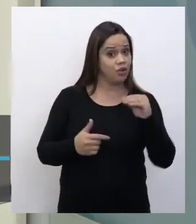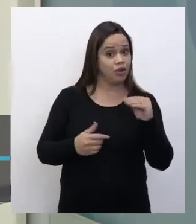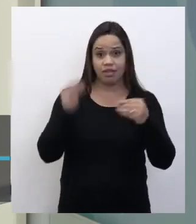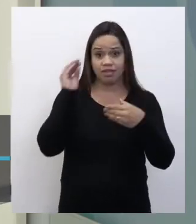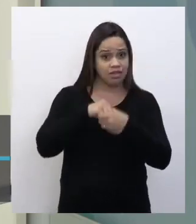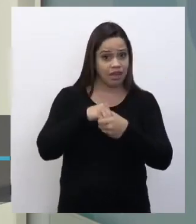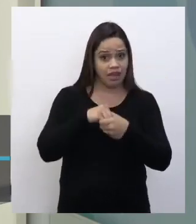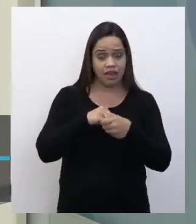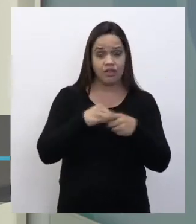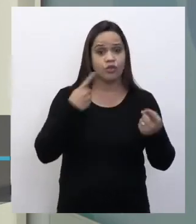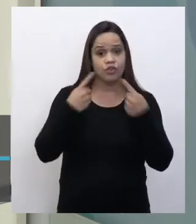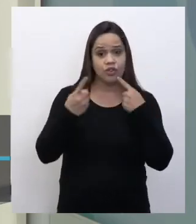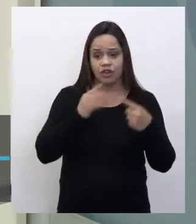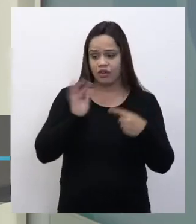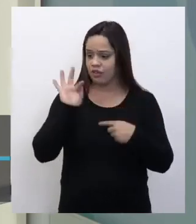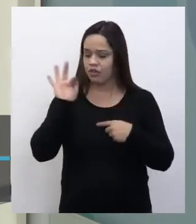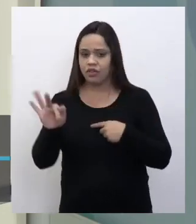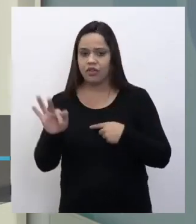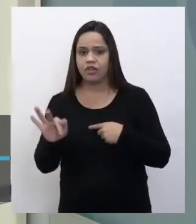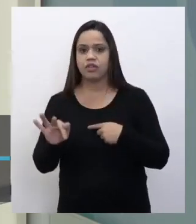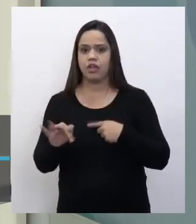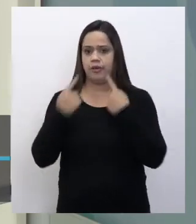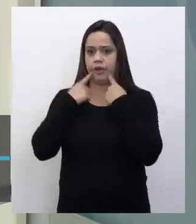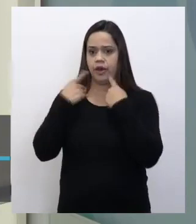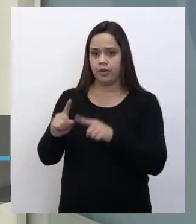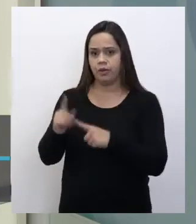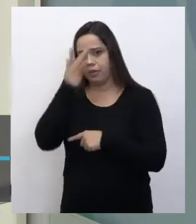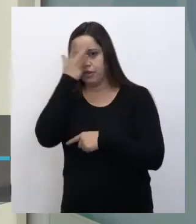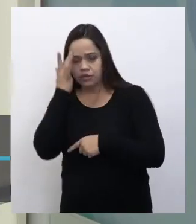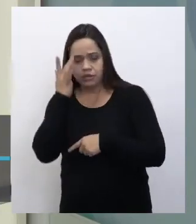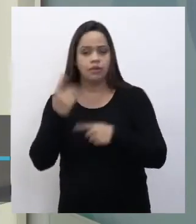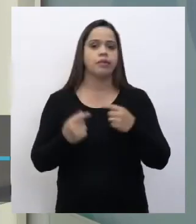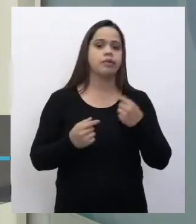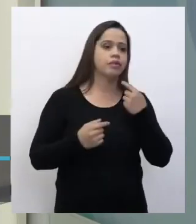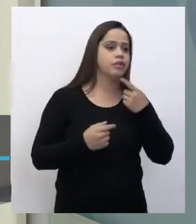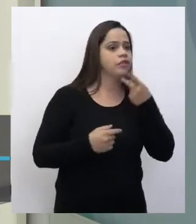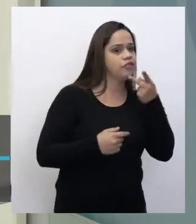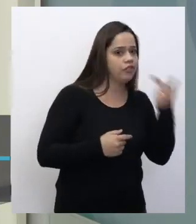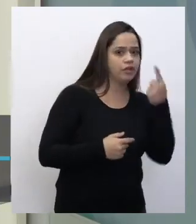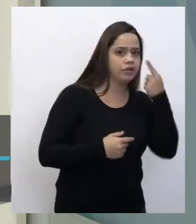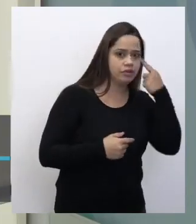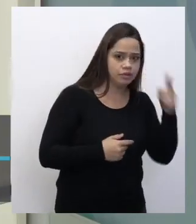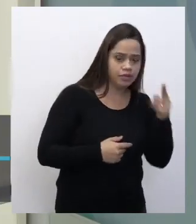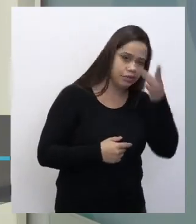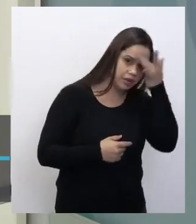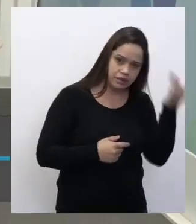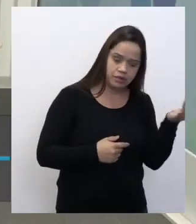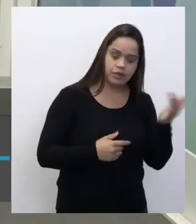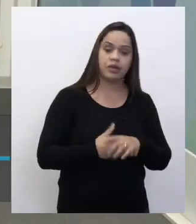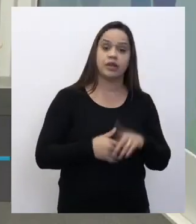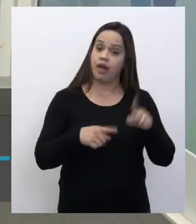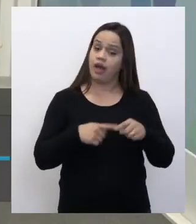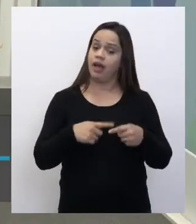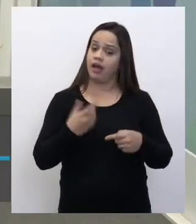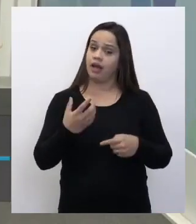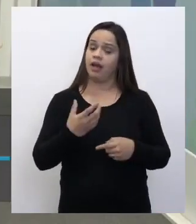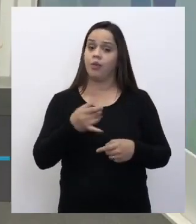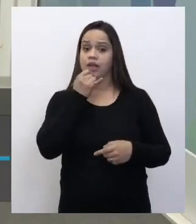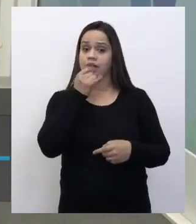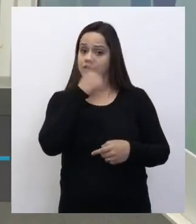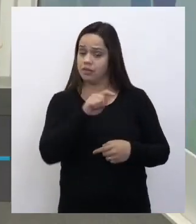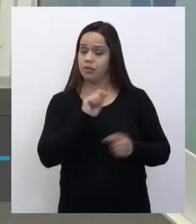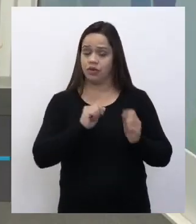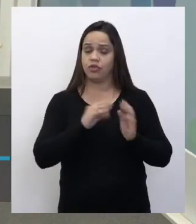ao final... Contestou fulano, disse ciclano. É um estilo que vocês Sim. precisam incorporar. E aí eu acho que a gente tem que dar crédito vocês.